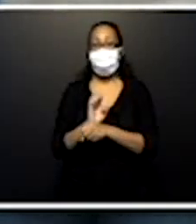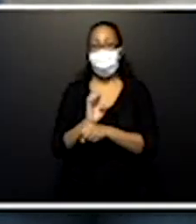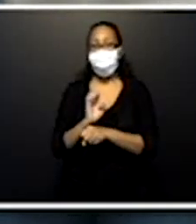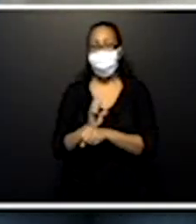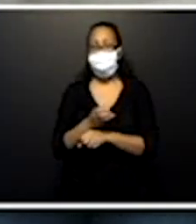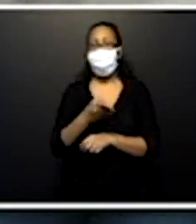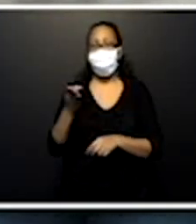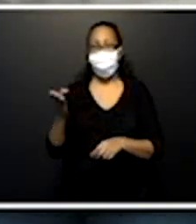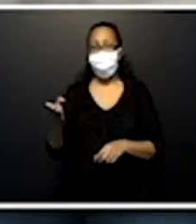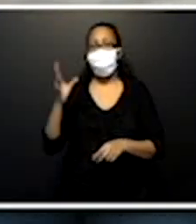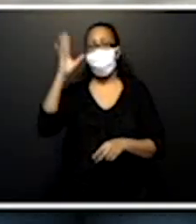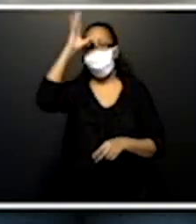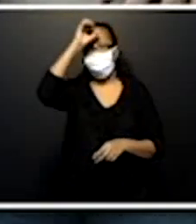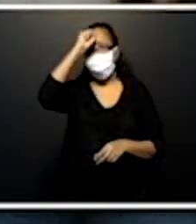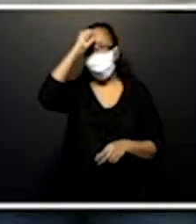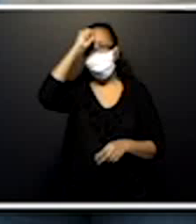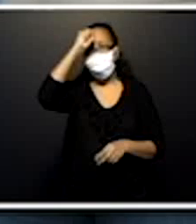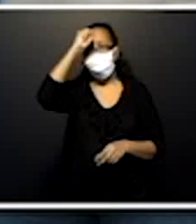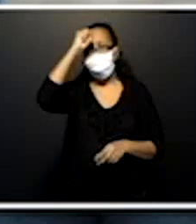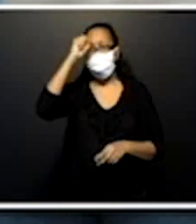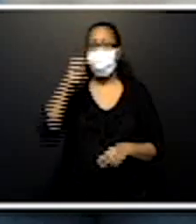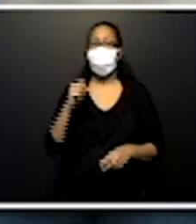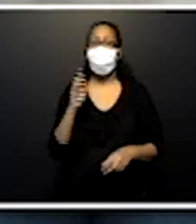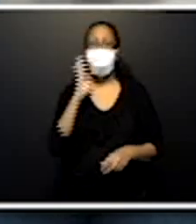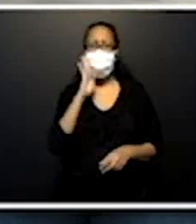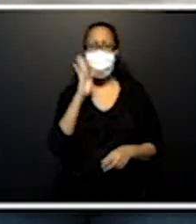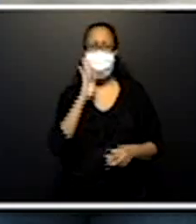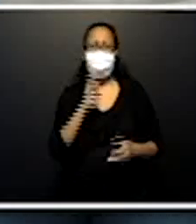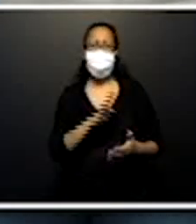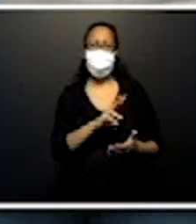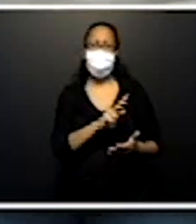o quanto é gostoso estudar um poema. Como vale a pena